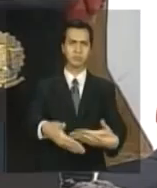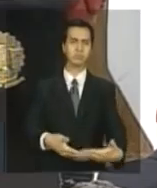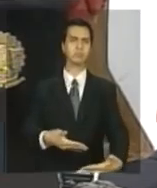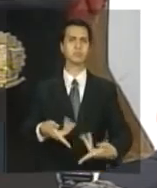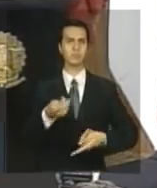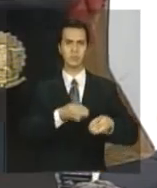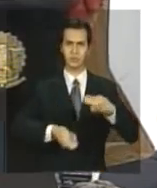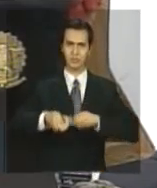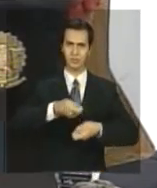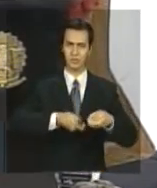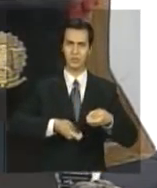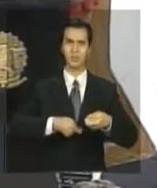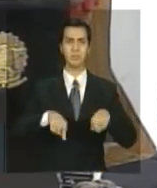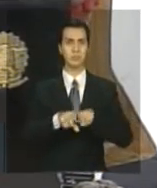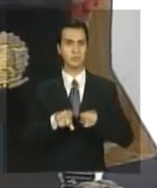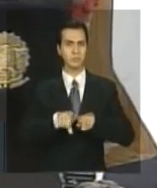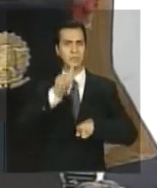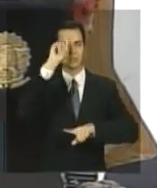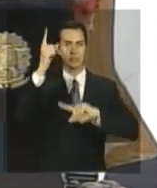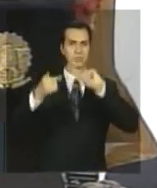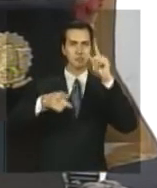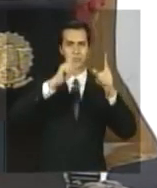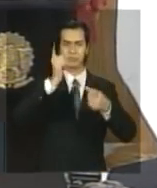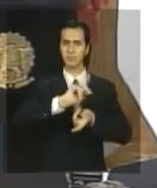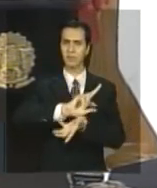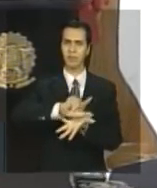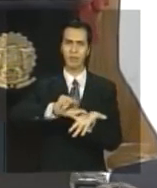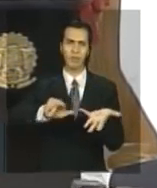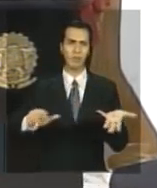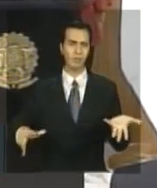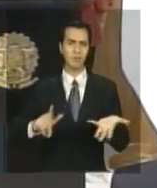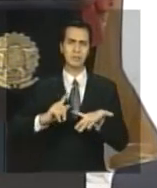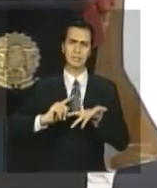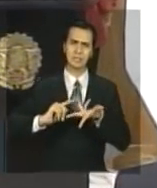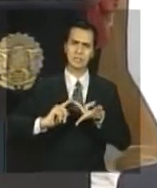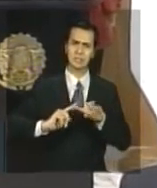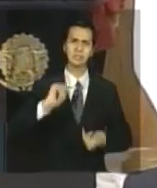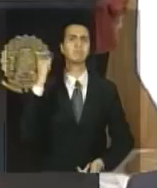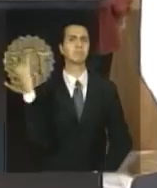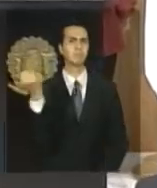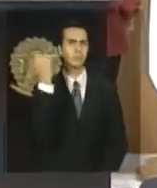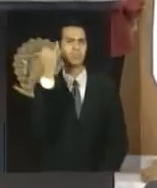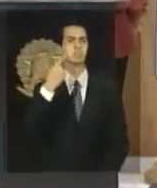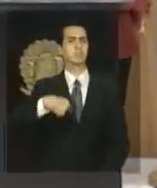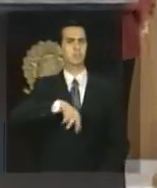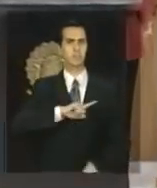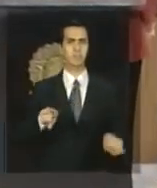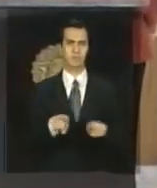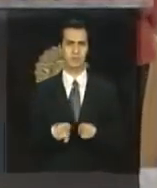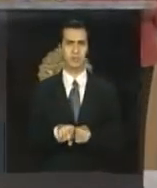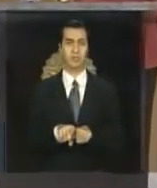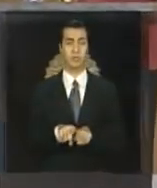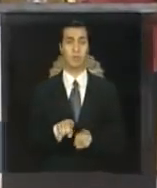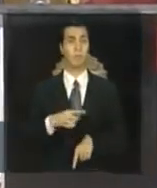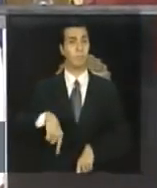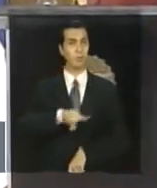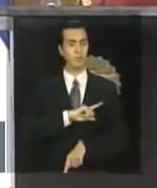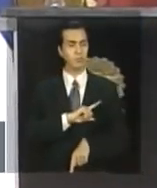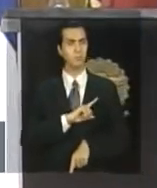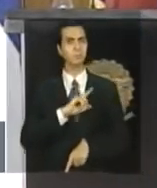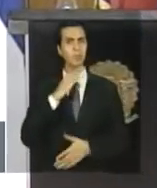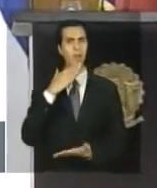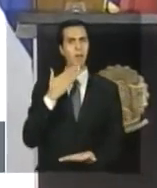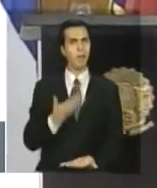crescimento econômico e inovação. Todas essas questões são, todas elas, muito importantes para nós também. Ficamos muitíssimo impressionados,